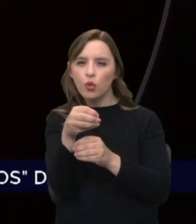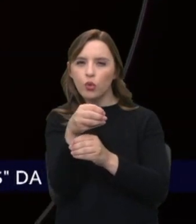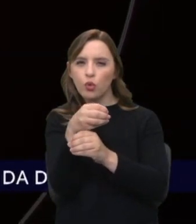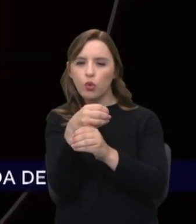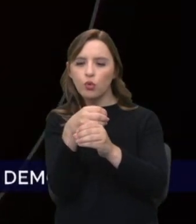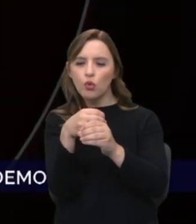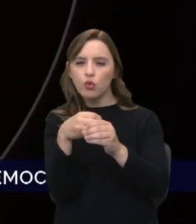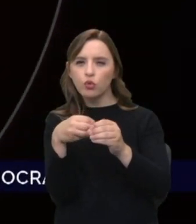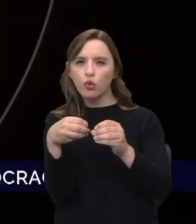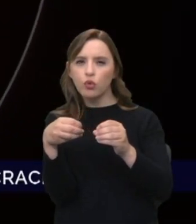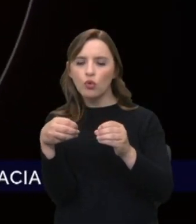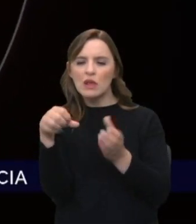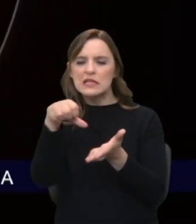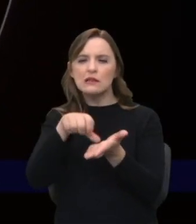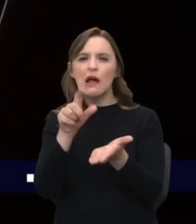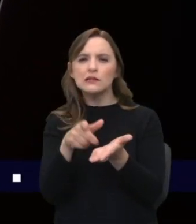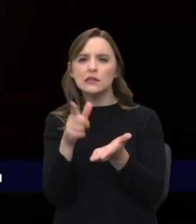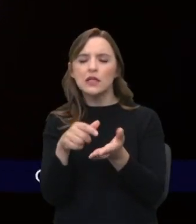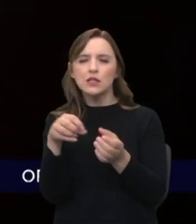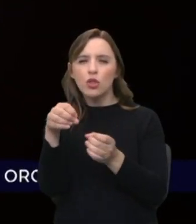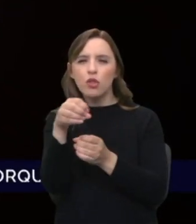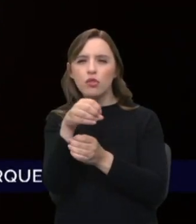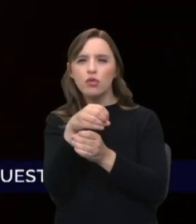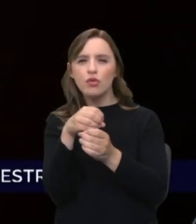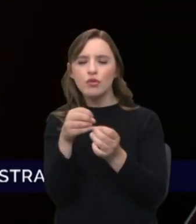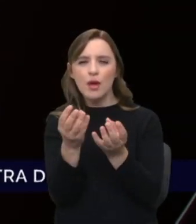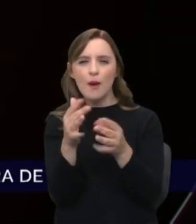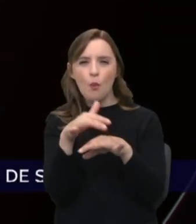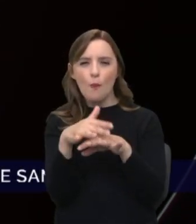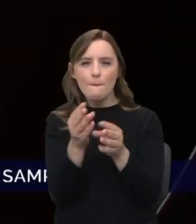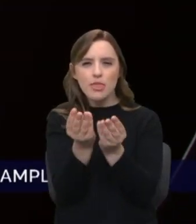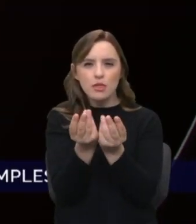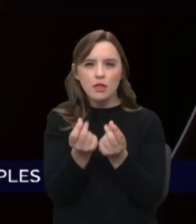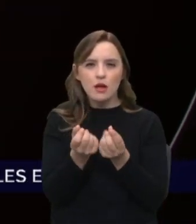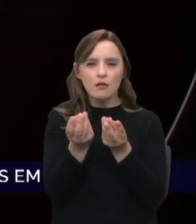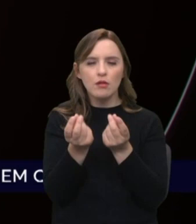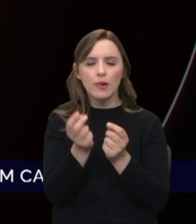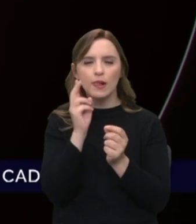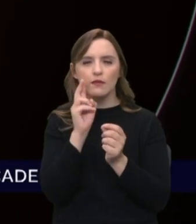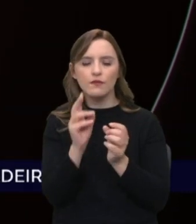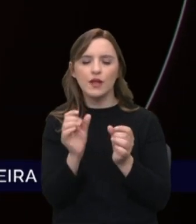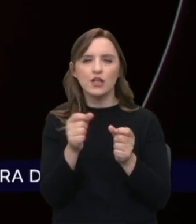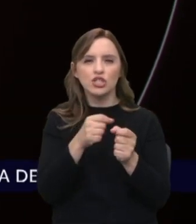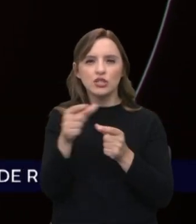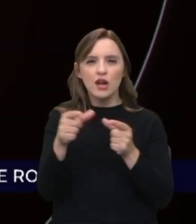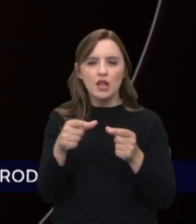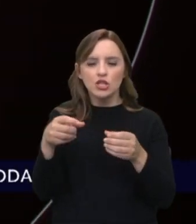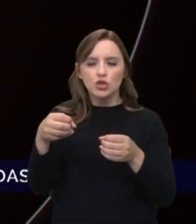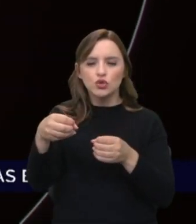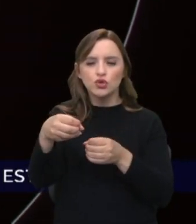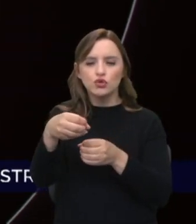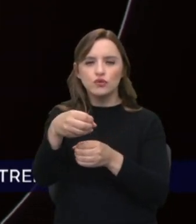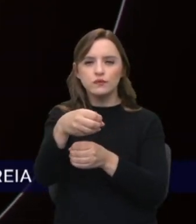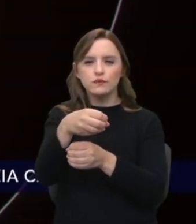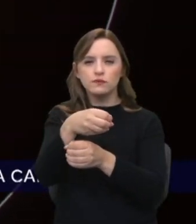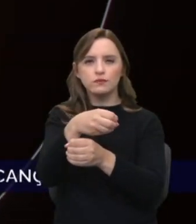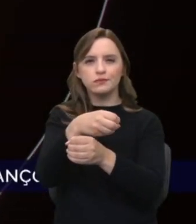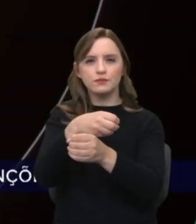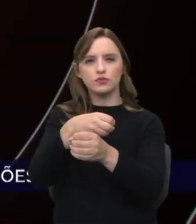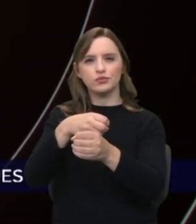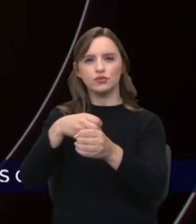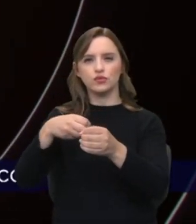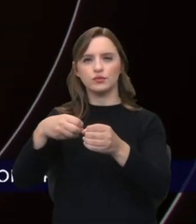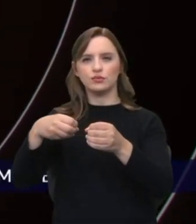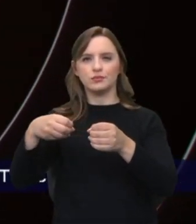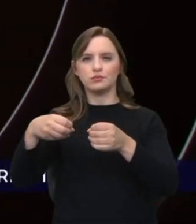que se nós fizermos as contas matemáticas e analisarmos a órbita daquelas estrelas, elas parece que são alteradas pela gravidade de um